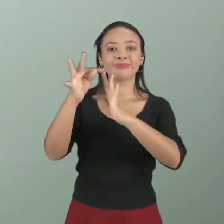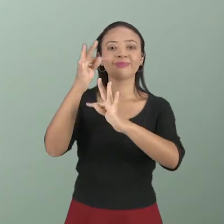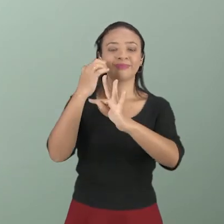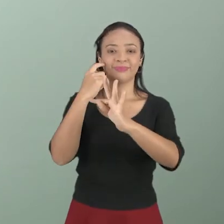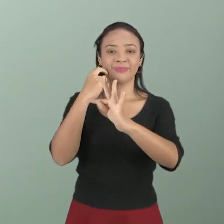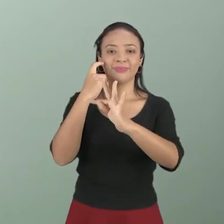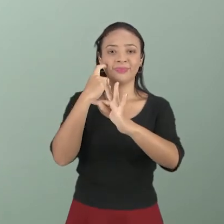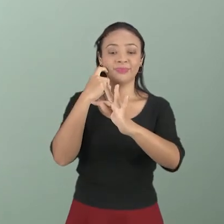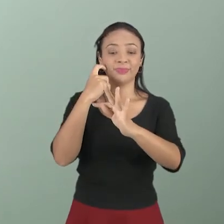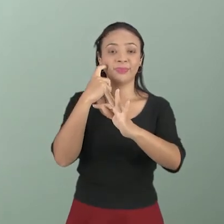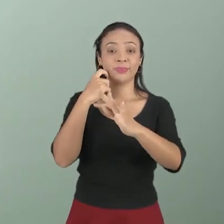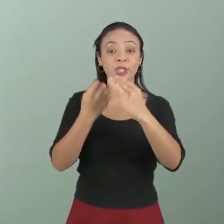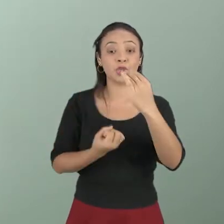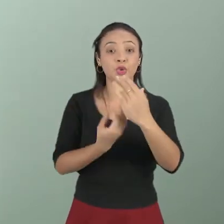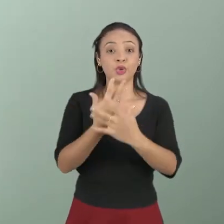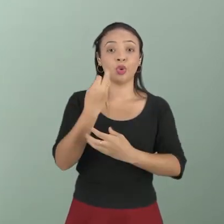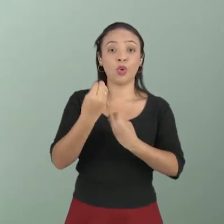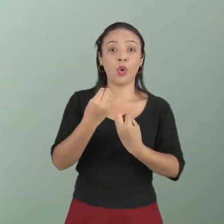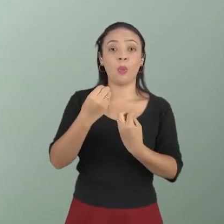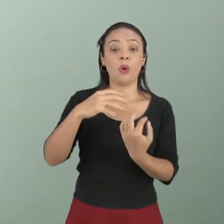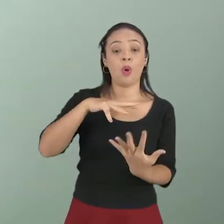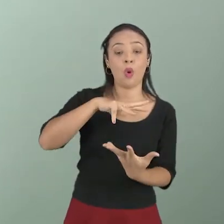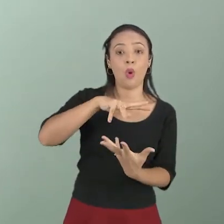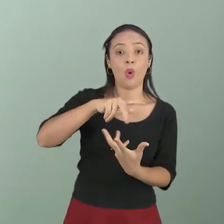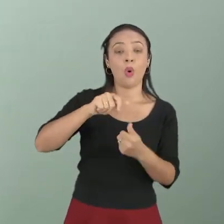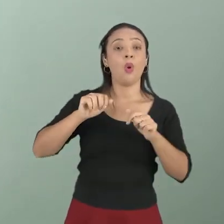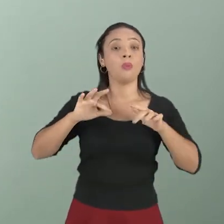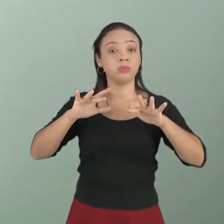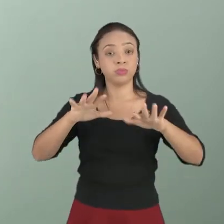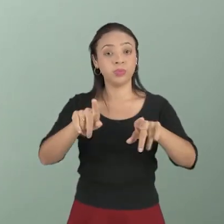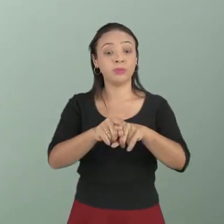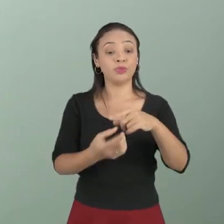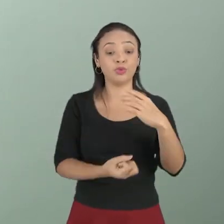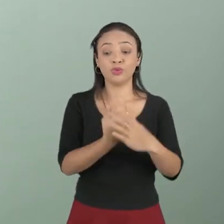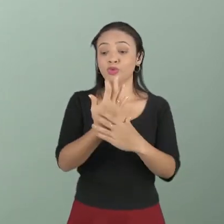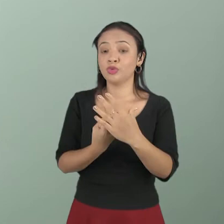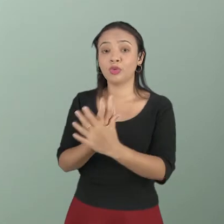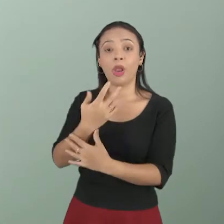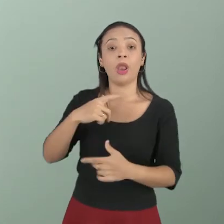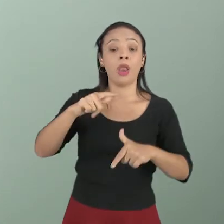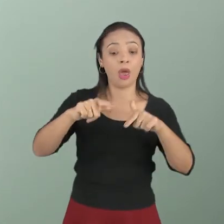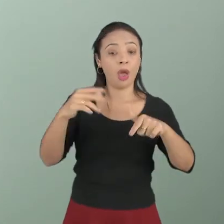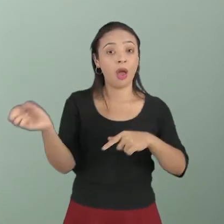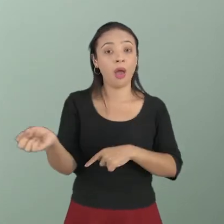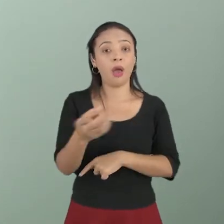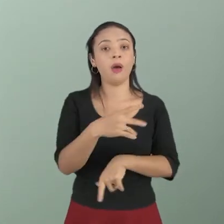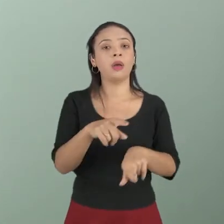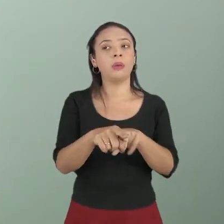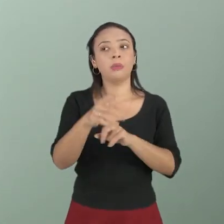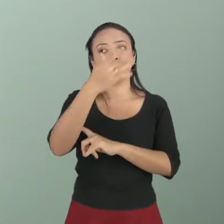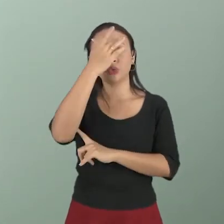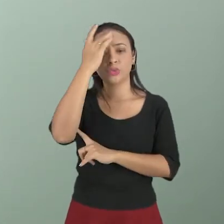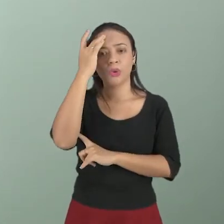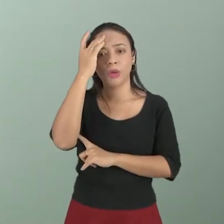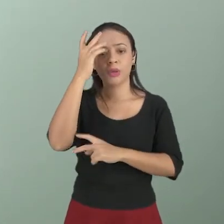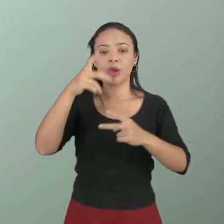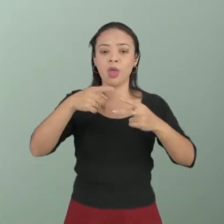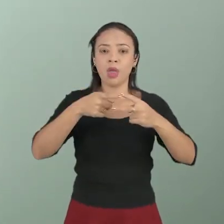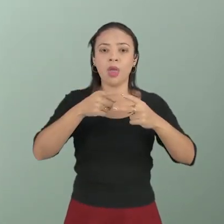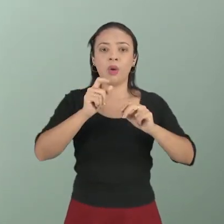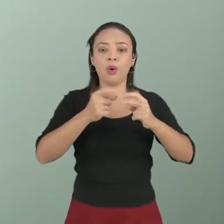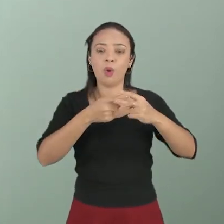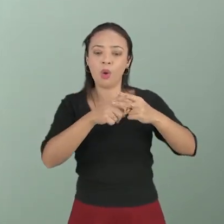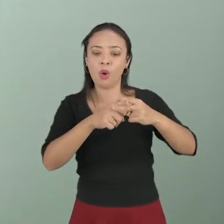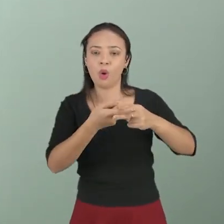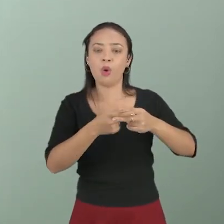tecnologia que surgiu aí com a globalização, surgiram novos trabalhos. Surgiu um cara que conserta